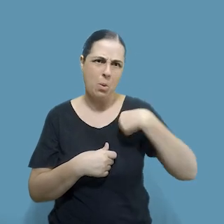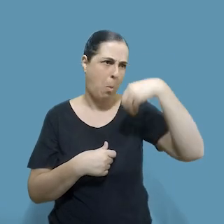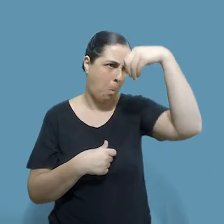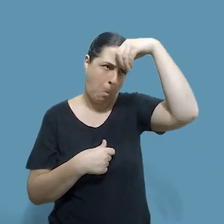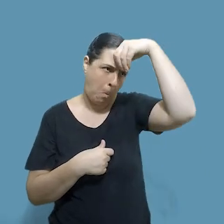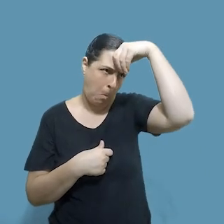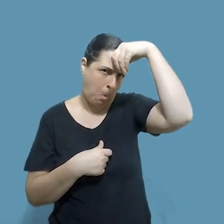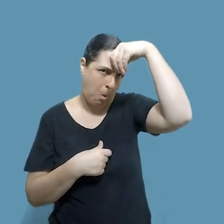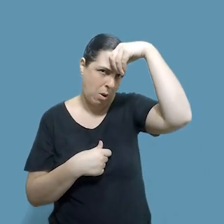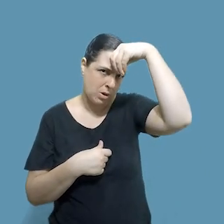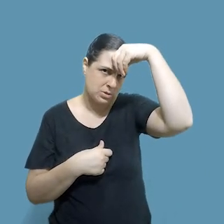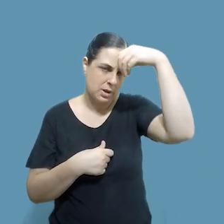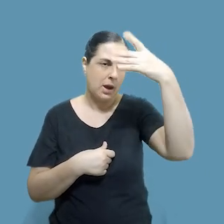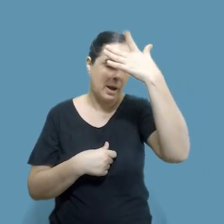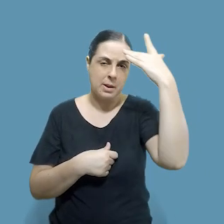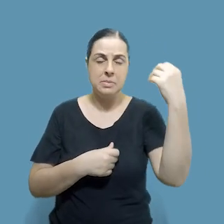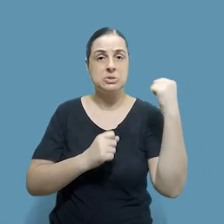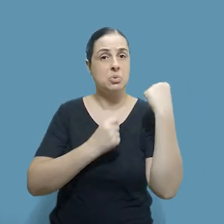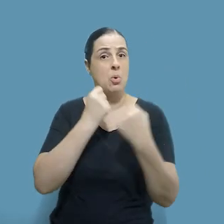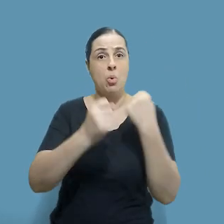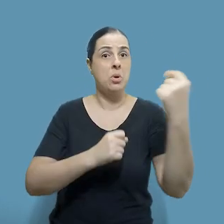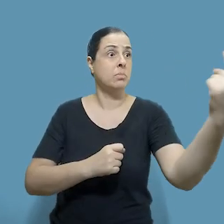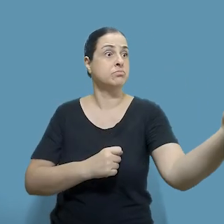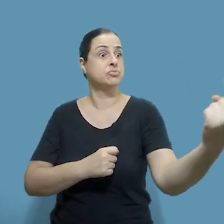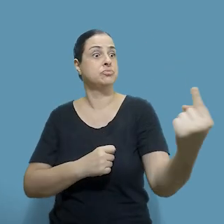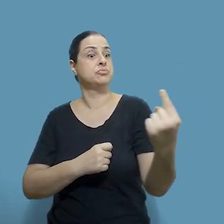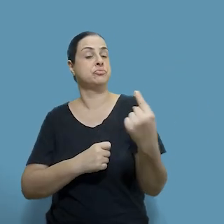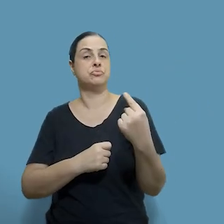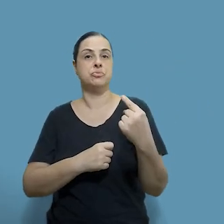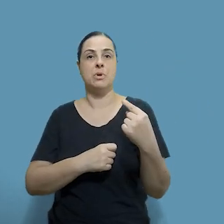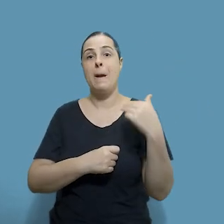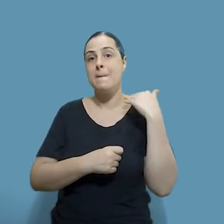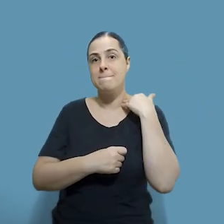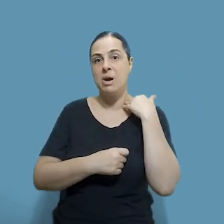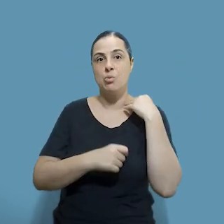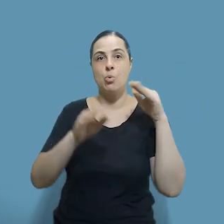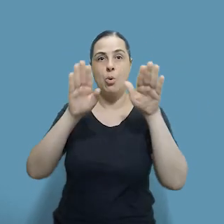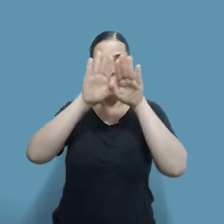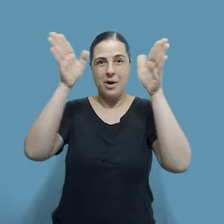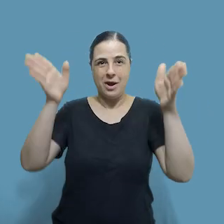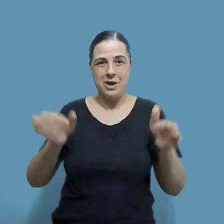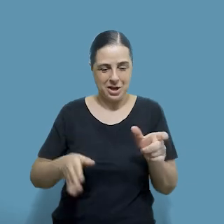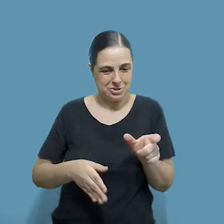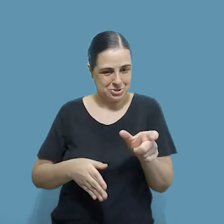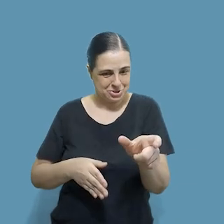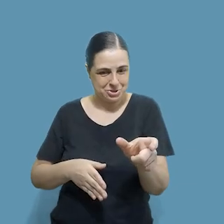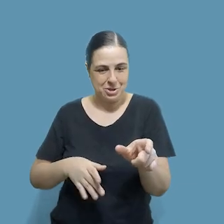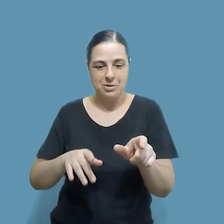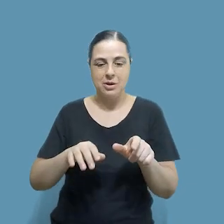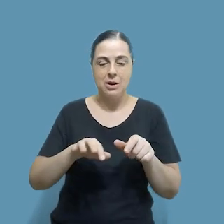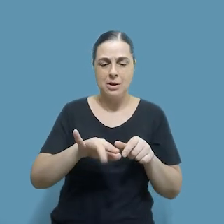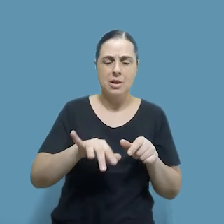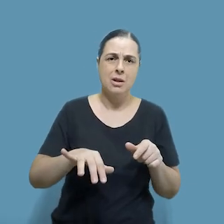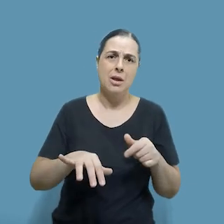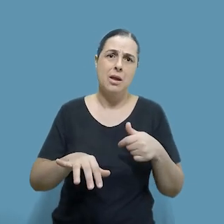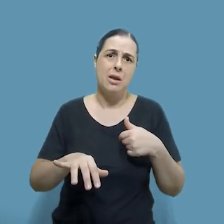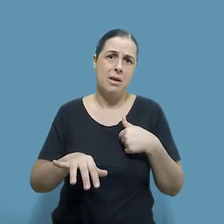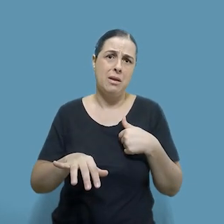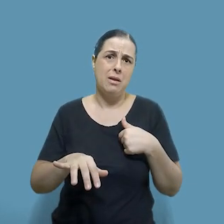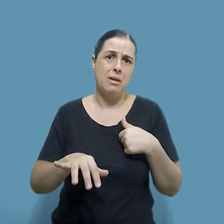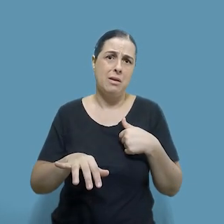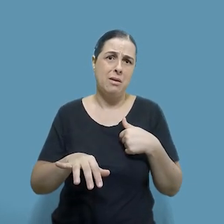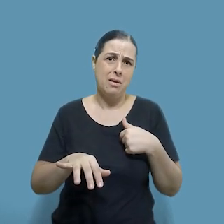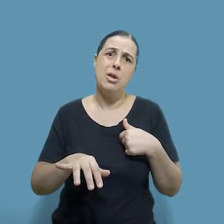grande as na área de tecnologia, mas caixa eletrônico eu domino, né? E era